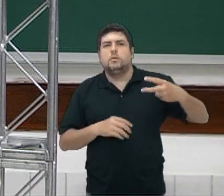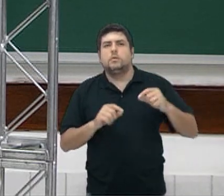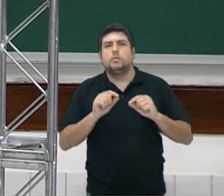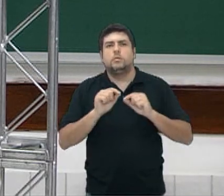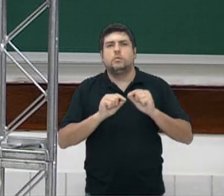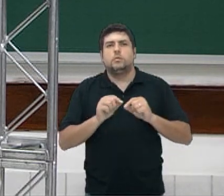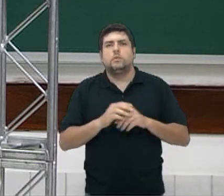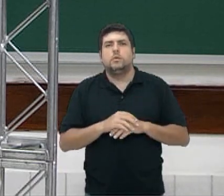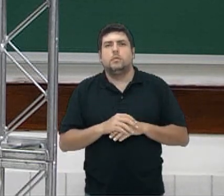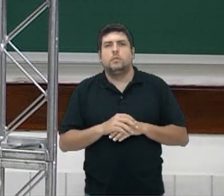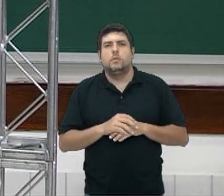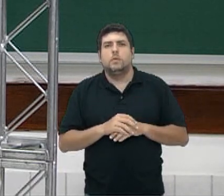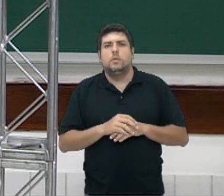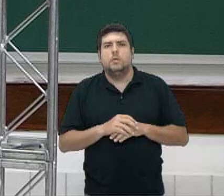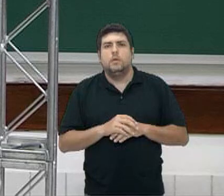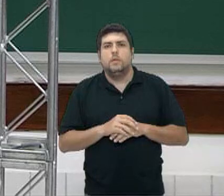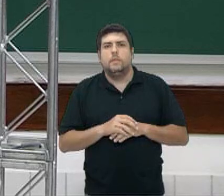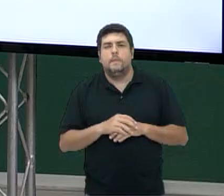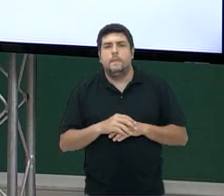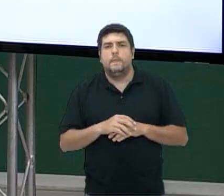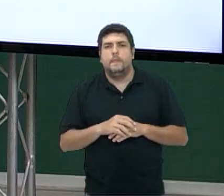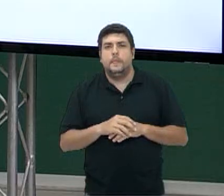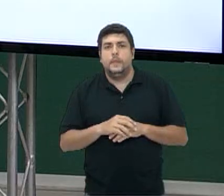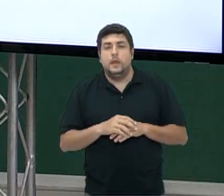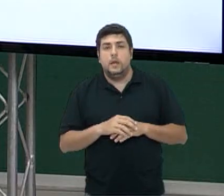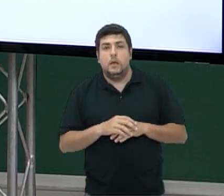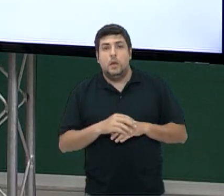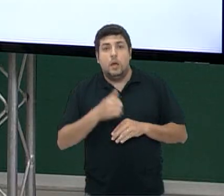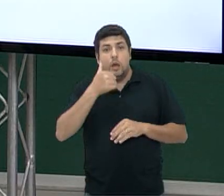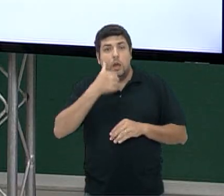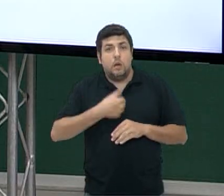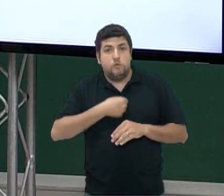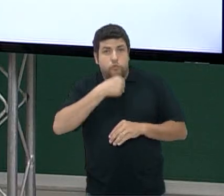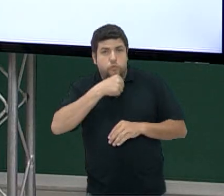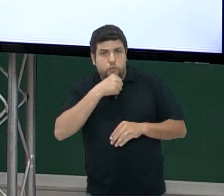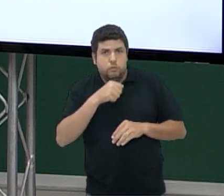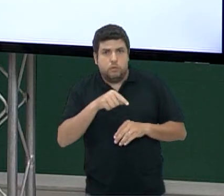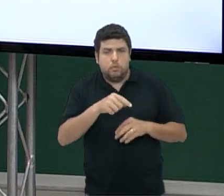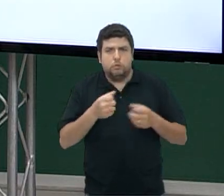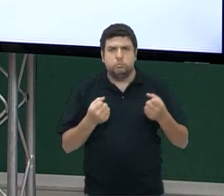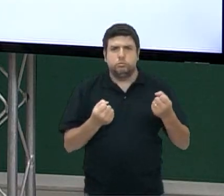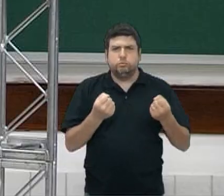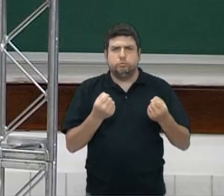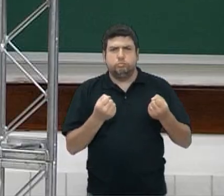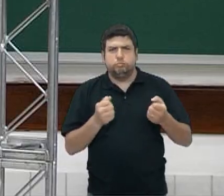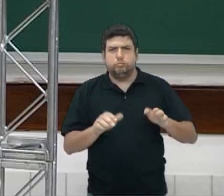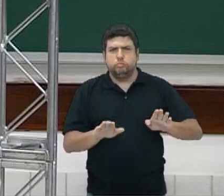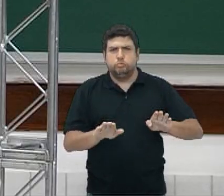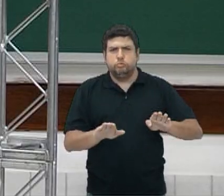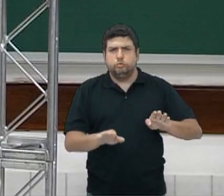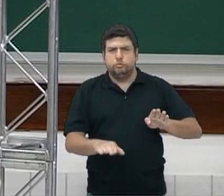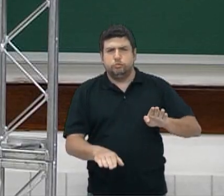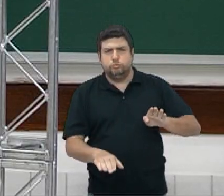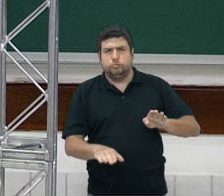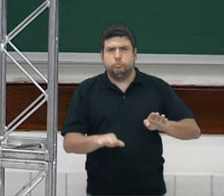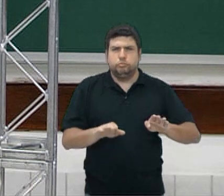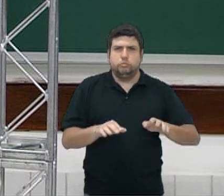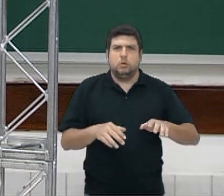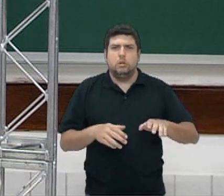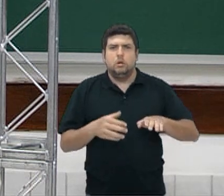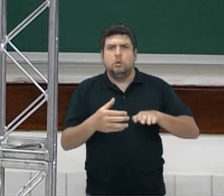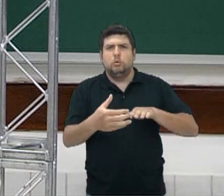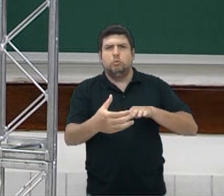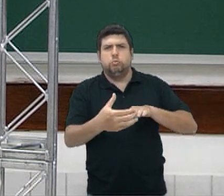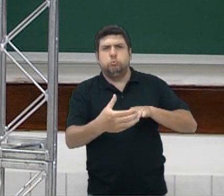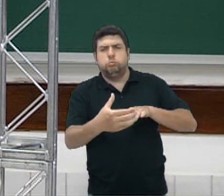a força resultante sobre o conjunto, apesar da vovó ter mantido o pé no acelerador, ela é zero. Uma questão bem comum aí dos